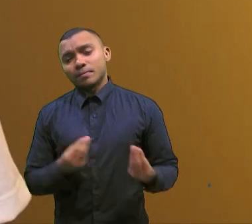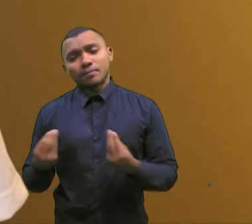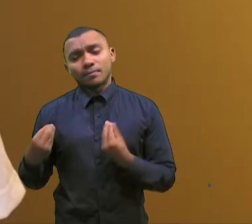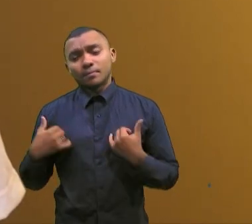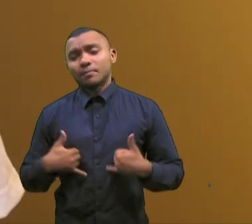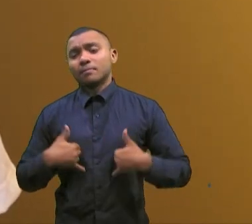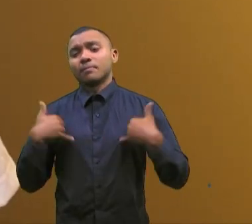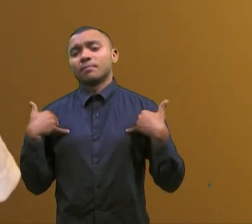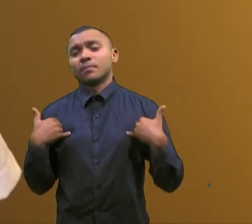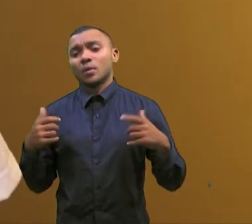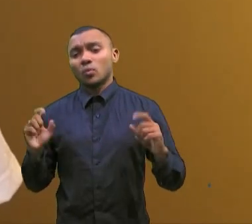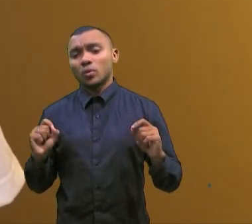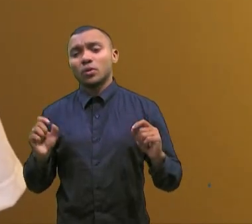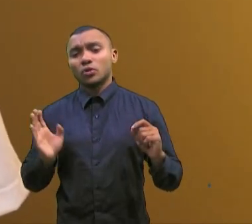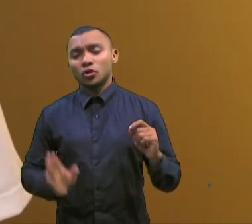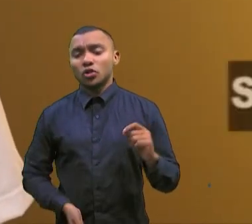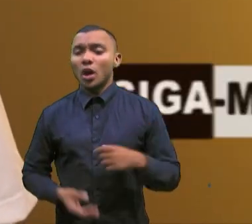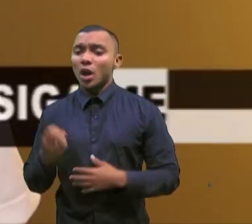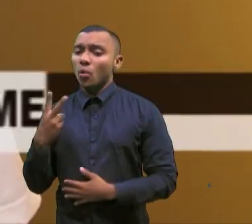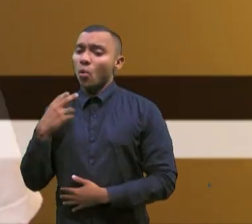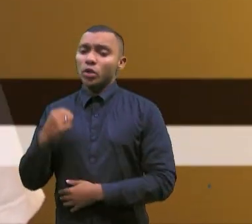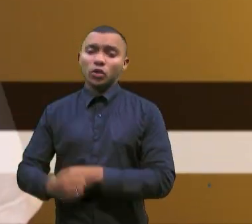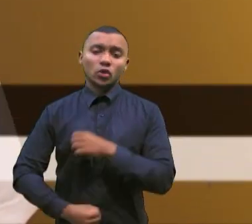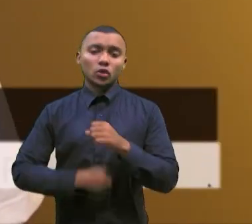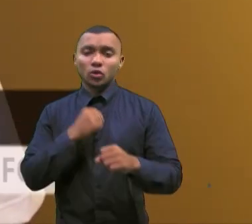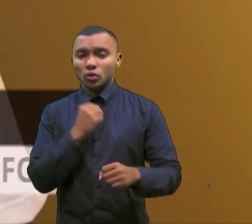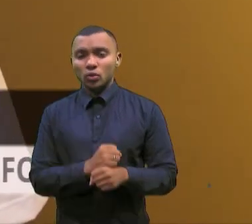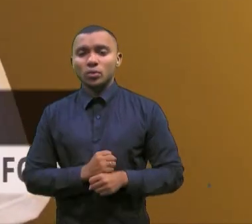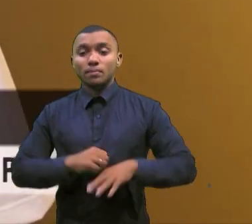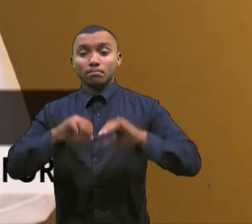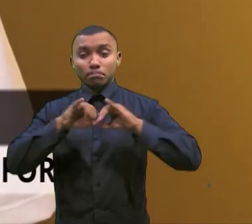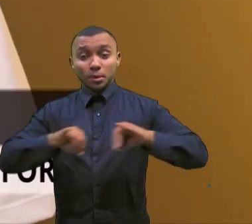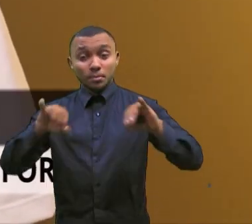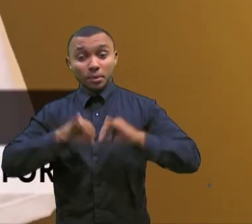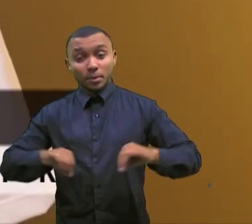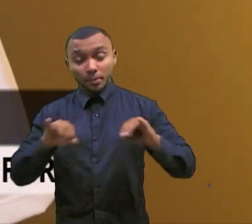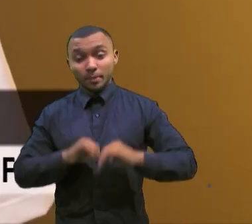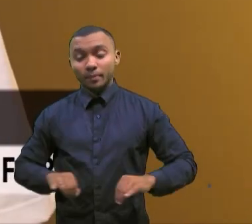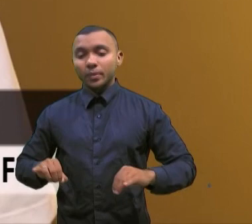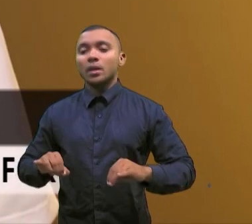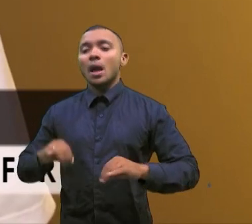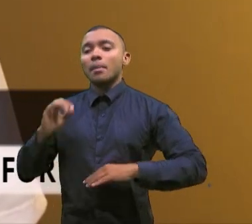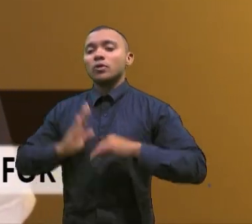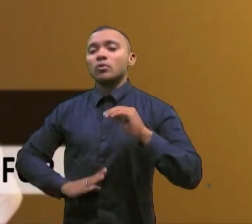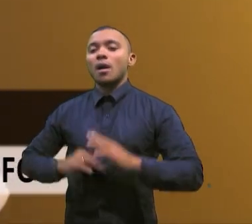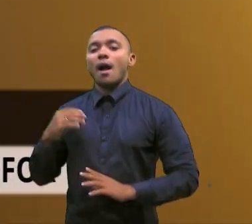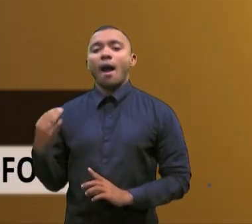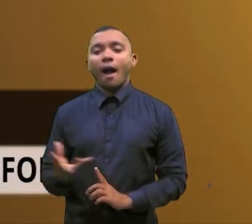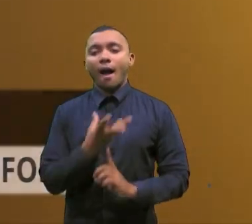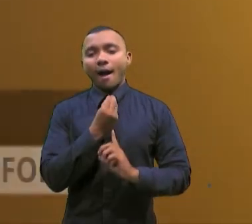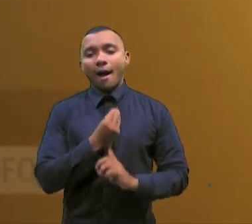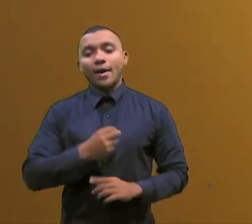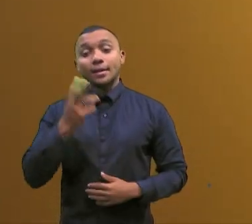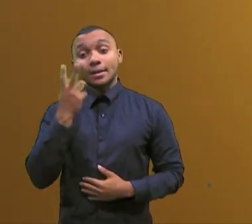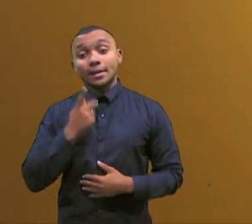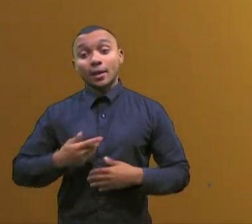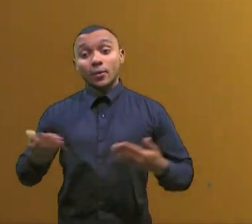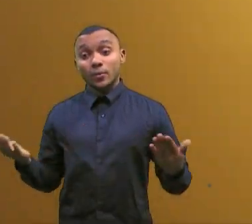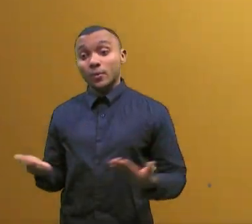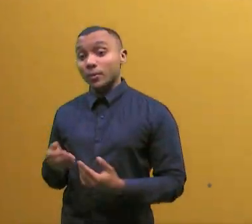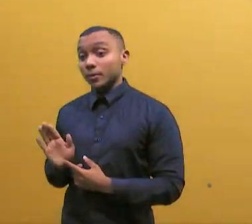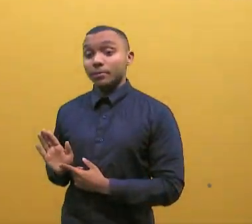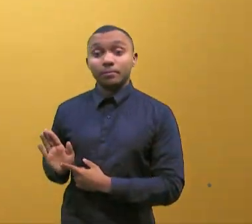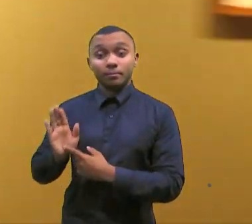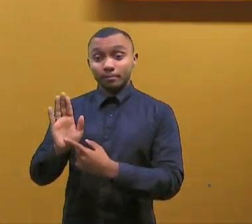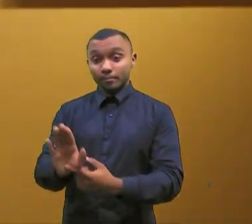né? De 2 em 2 anos, trazer esse reporte de artistas do Ceará, e a gente vai mostrar esses trabalhos aqui hoje para